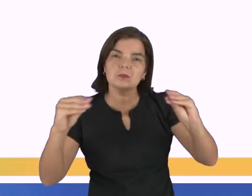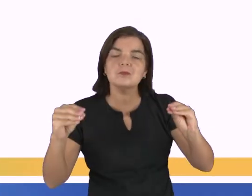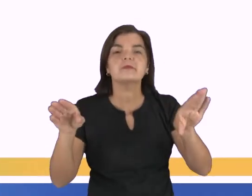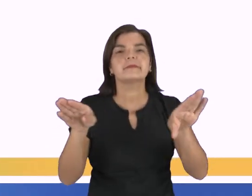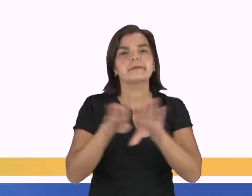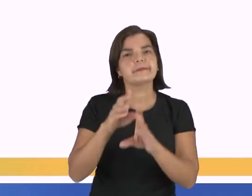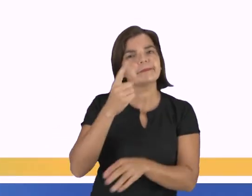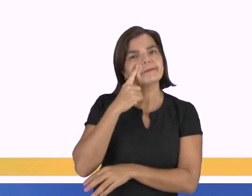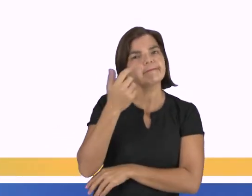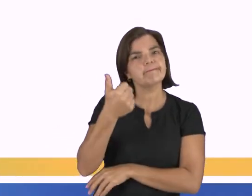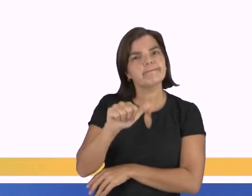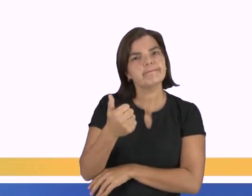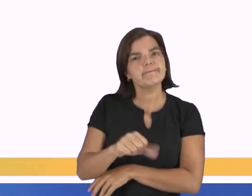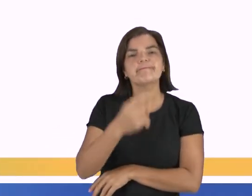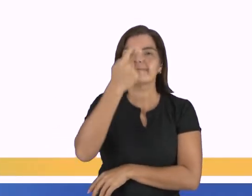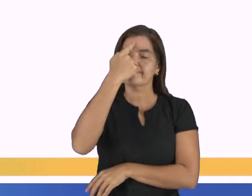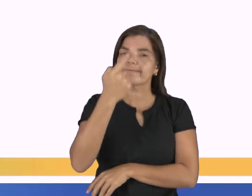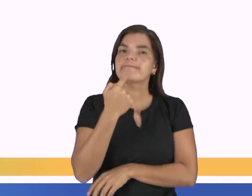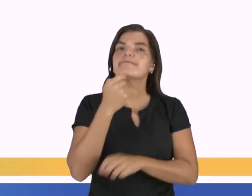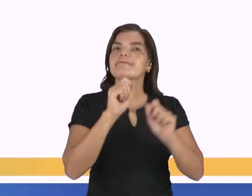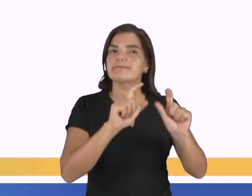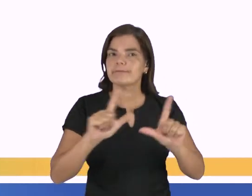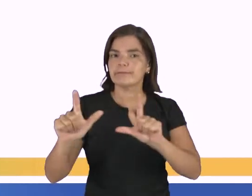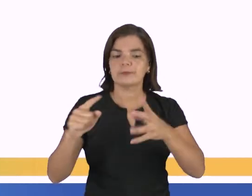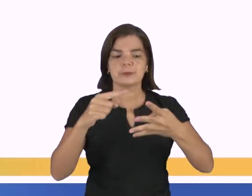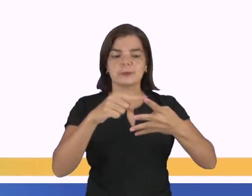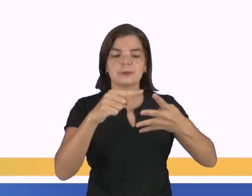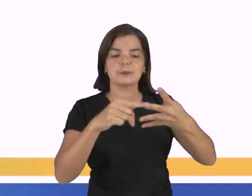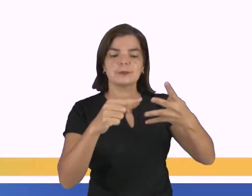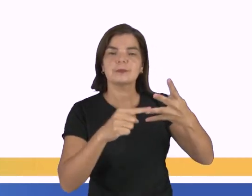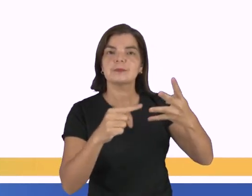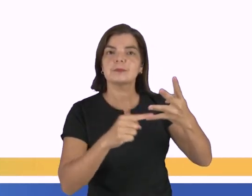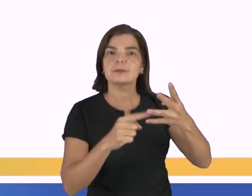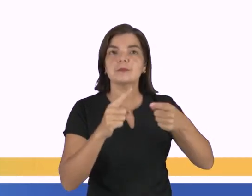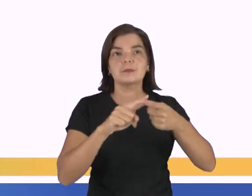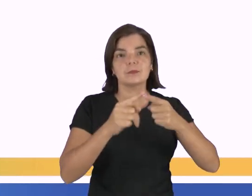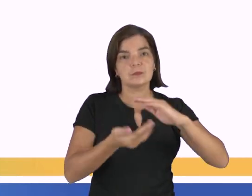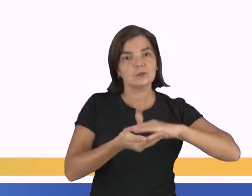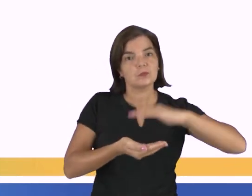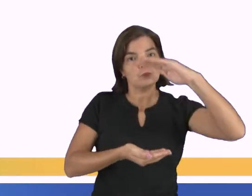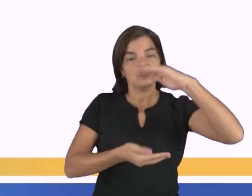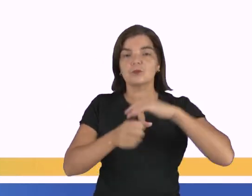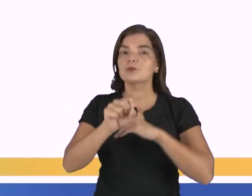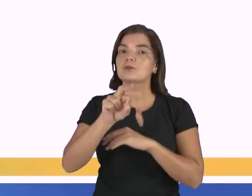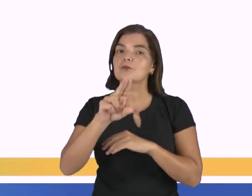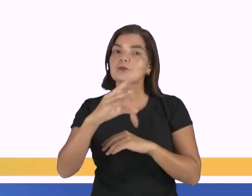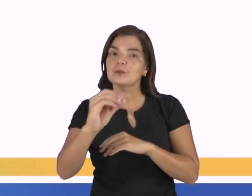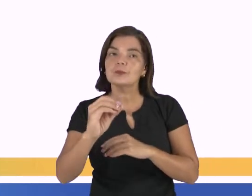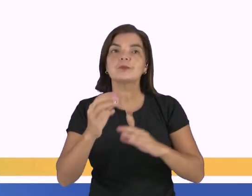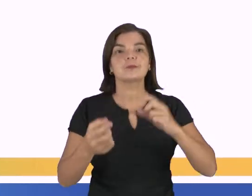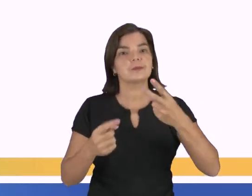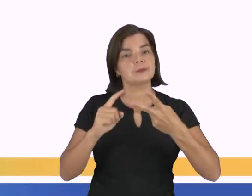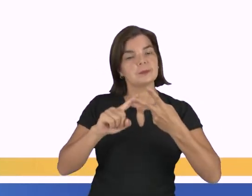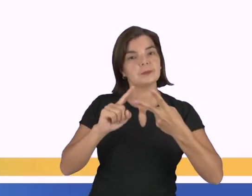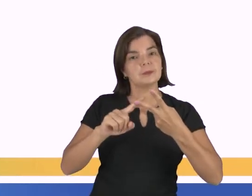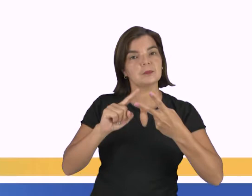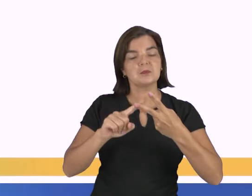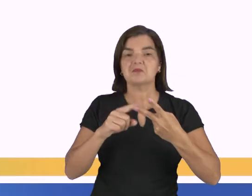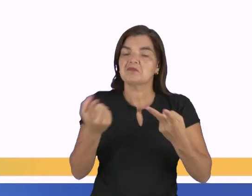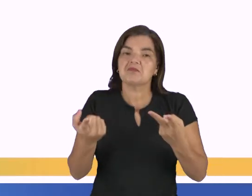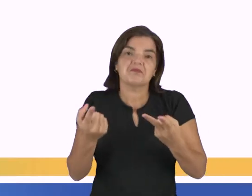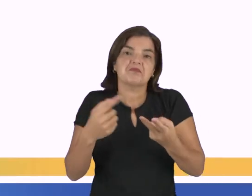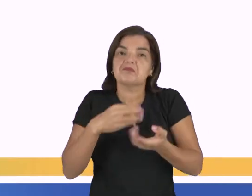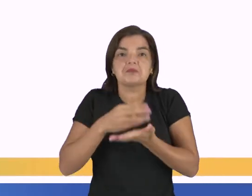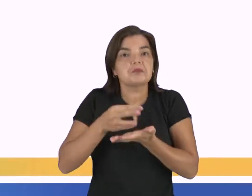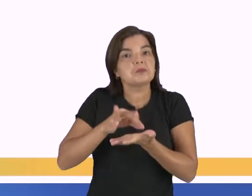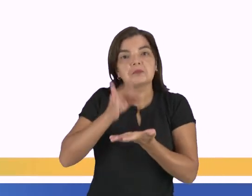se tu verifica nessa imagem, a gente tem 4 imagens diferentes. A primeira representa um suco, por exemplo. Na segunda, digamos que o fluido